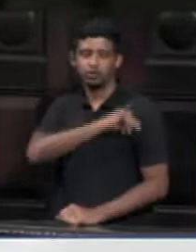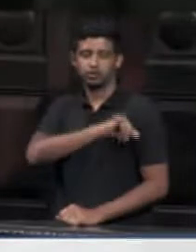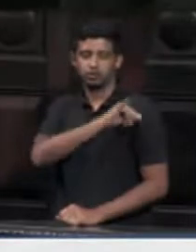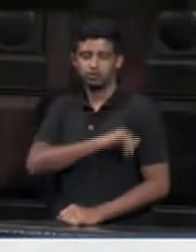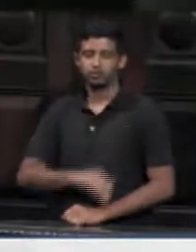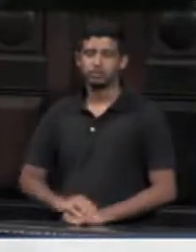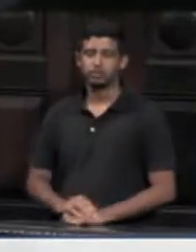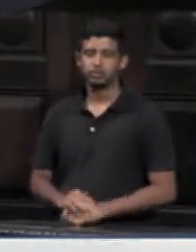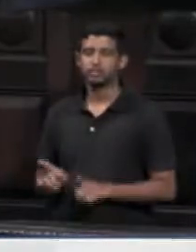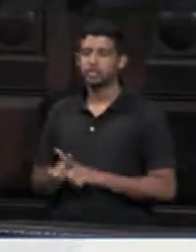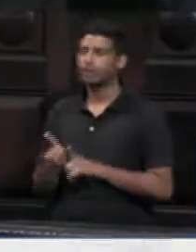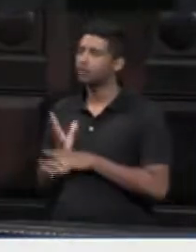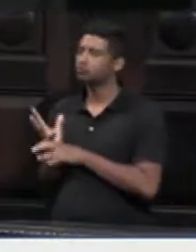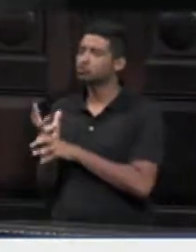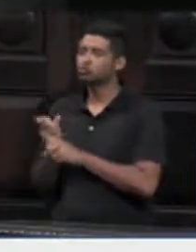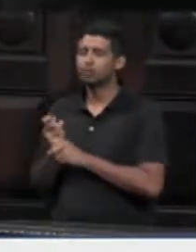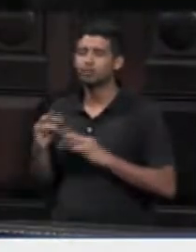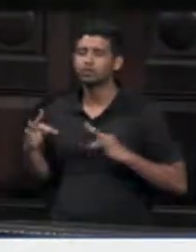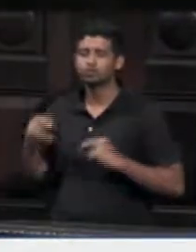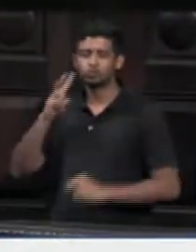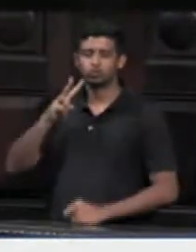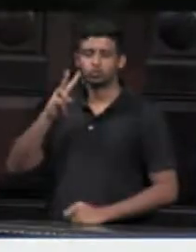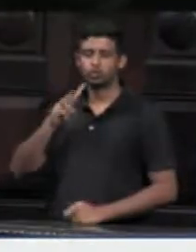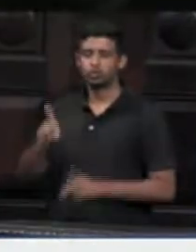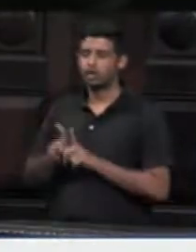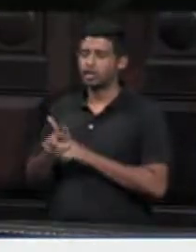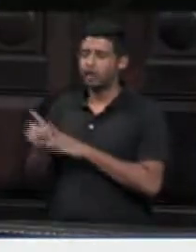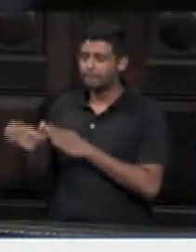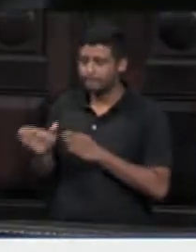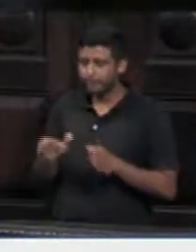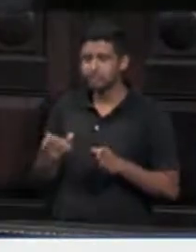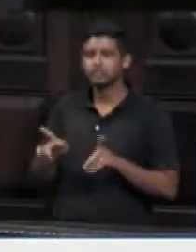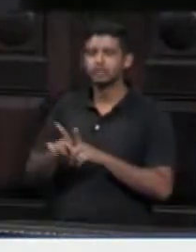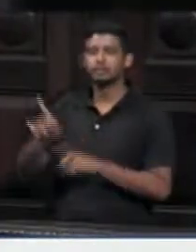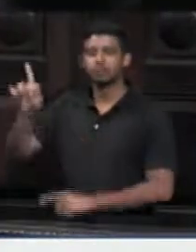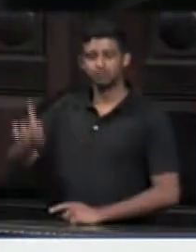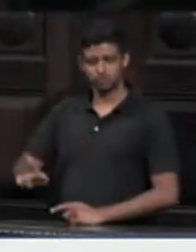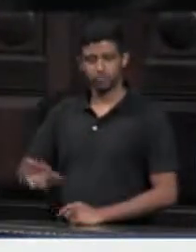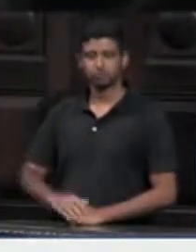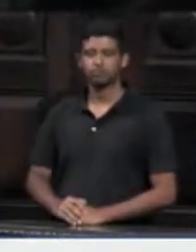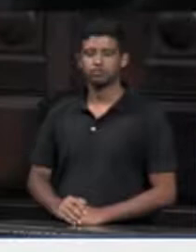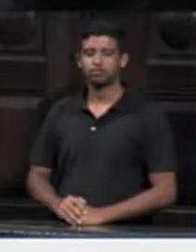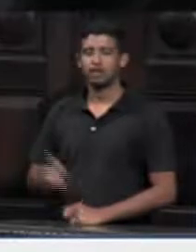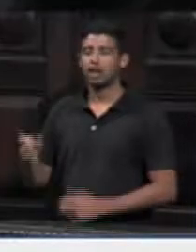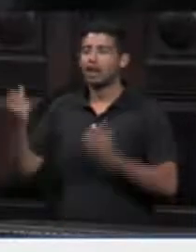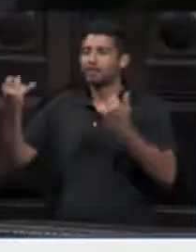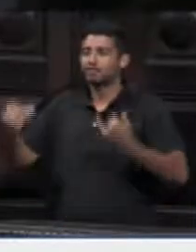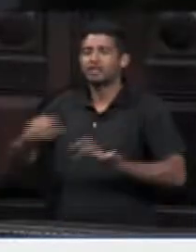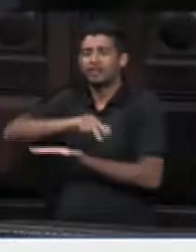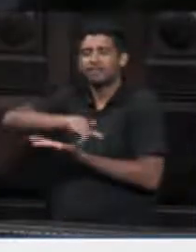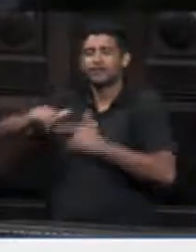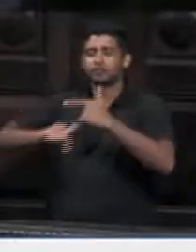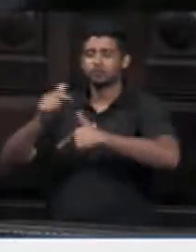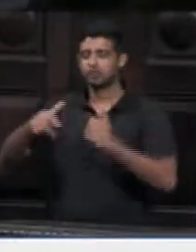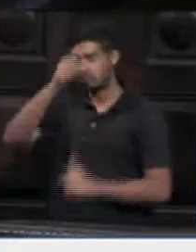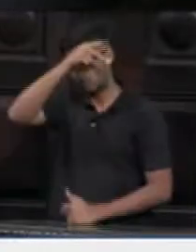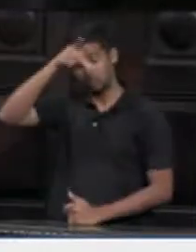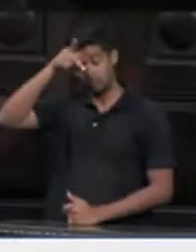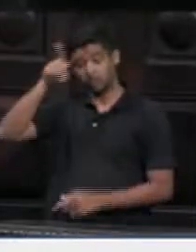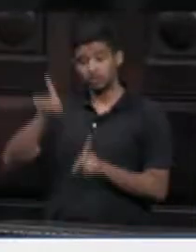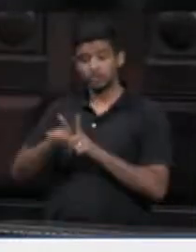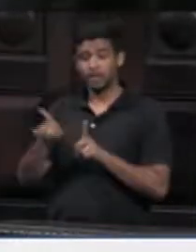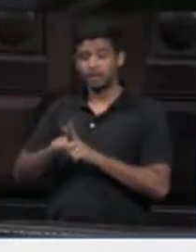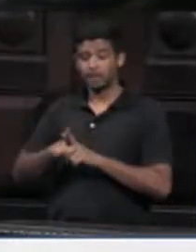sua composição, organização e gestão, define as funções públicas e serviços